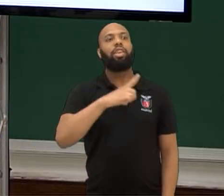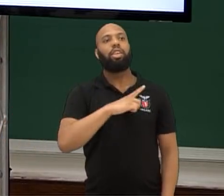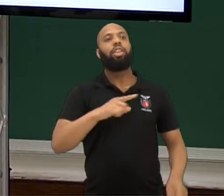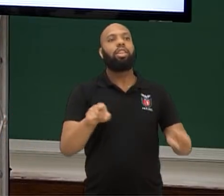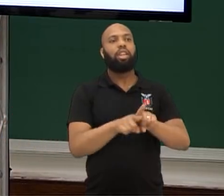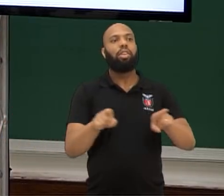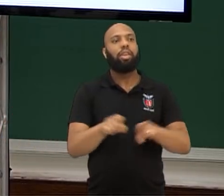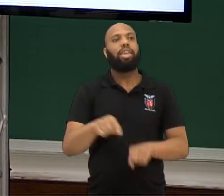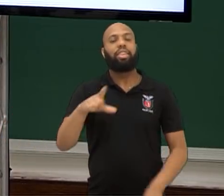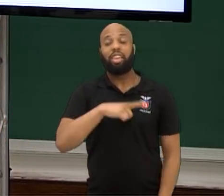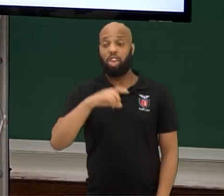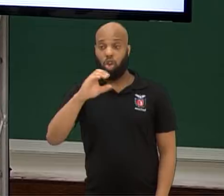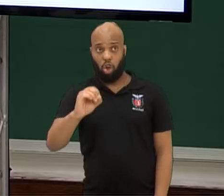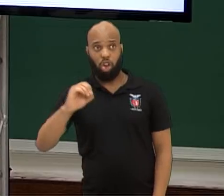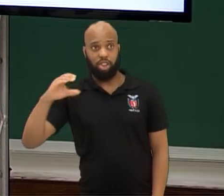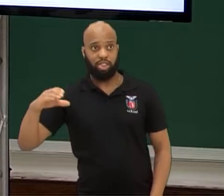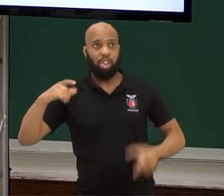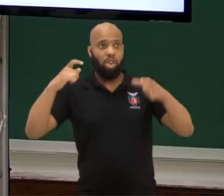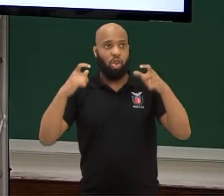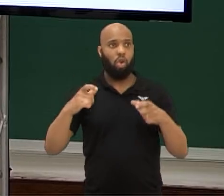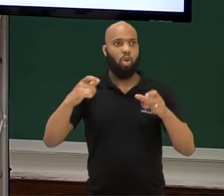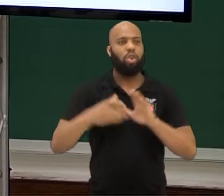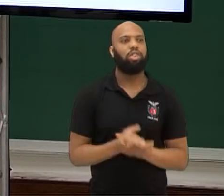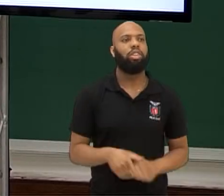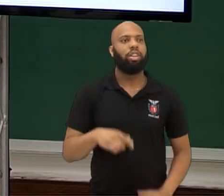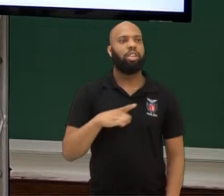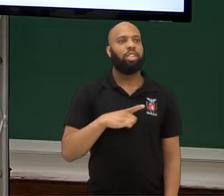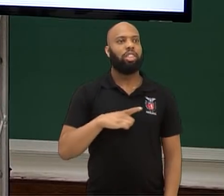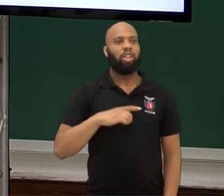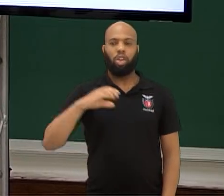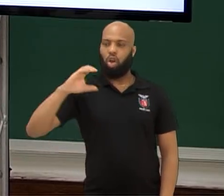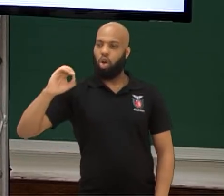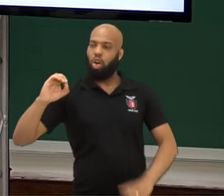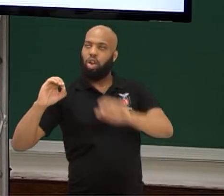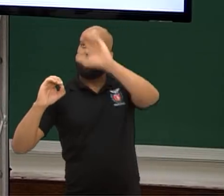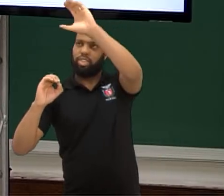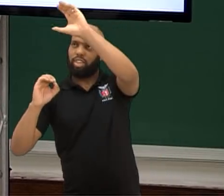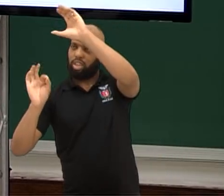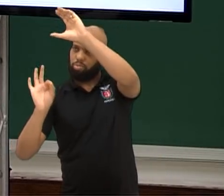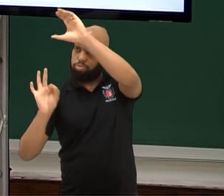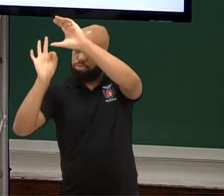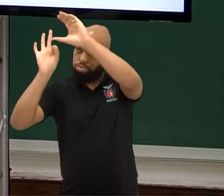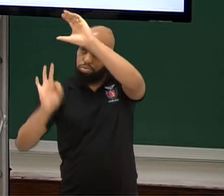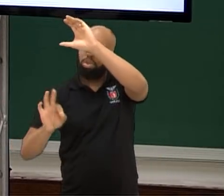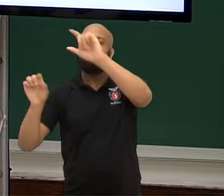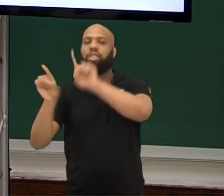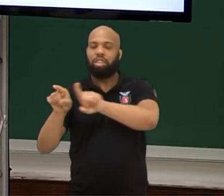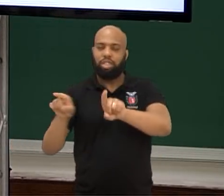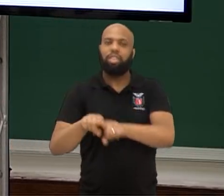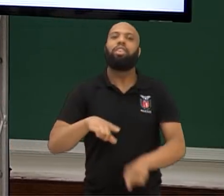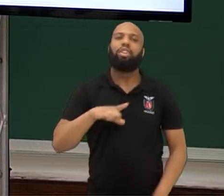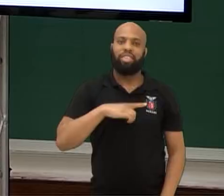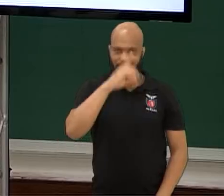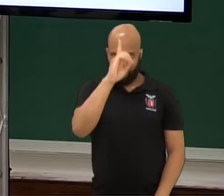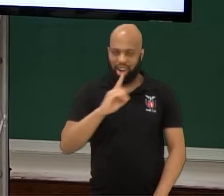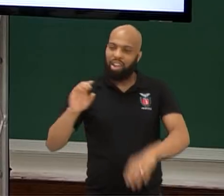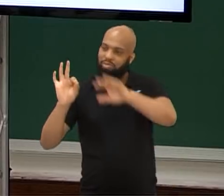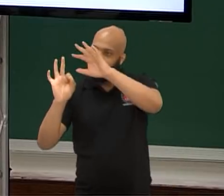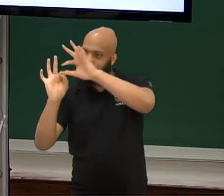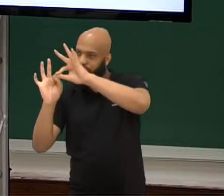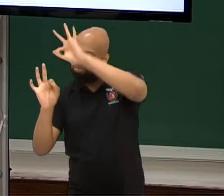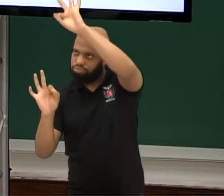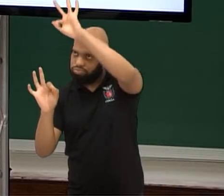também o OC. Cadê ele? OC. que ele vai do centro até